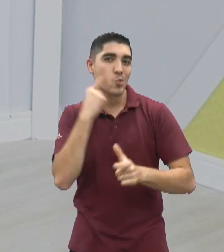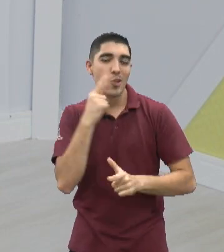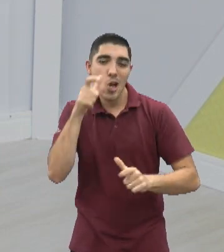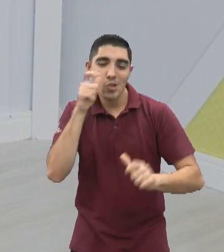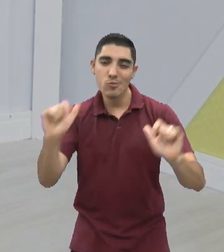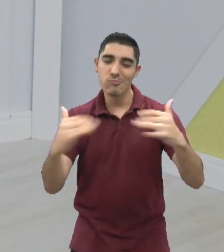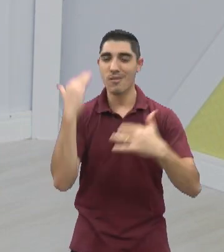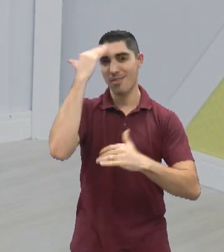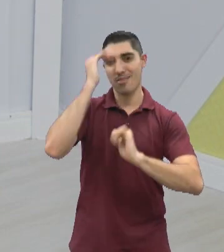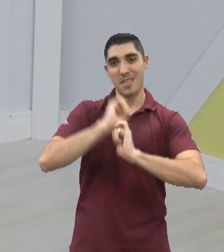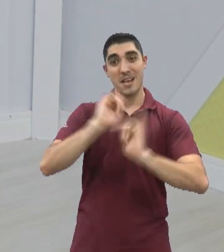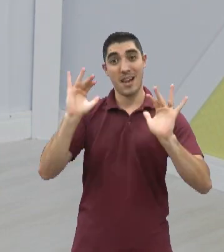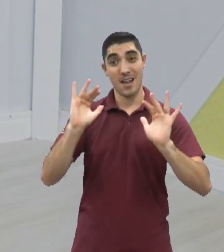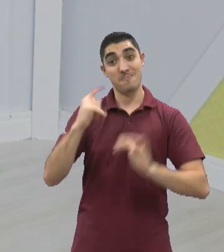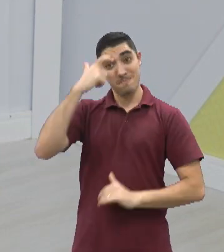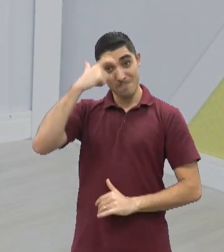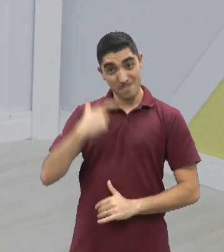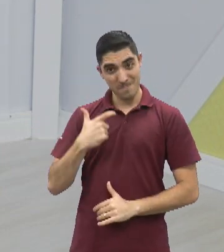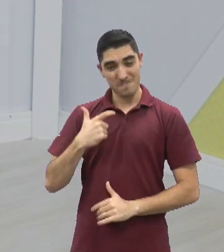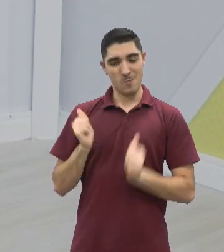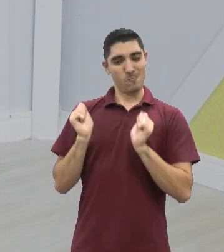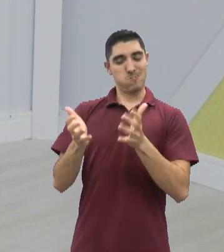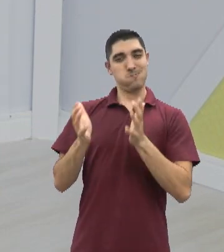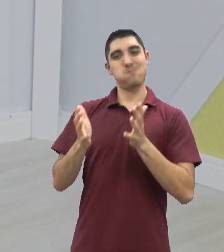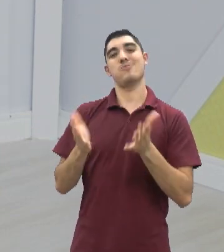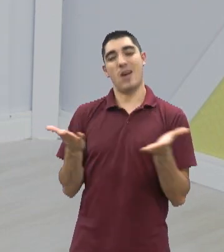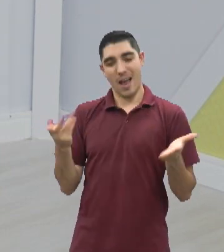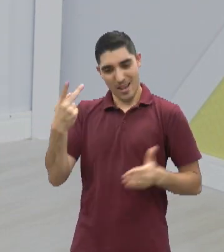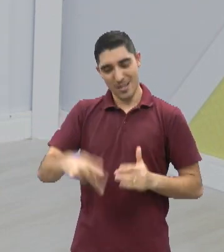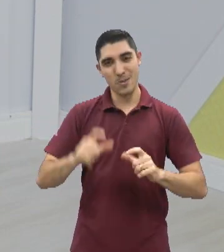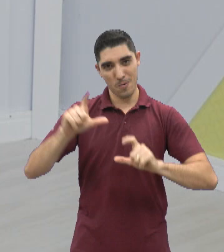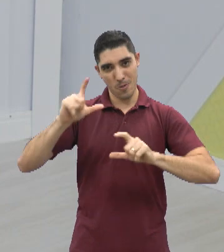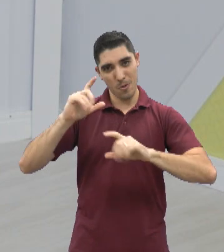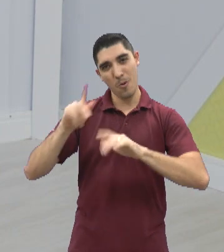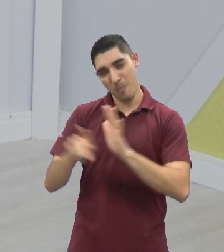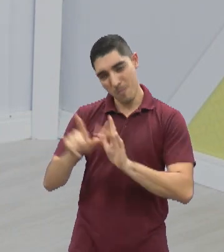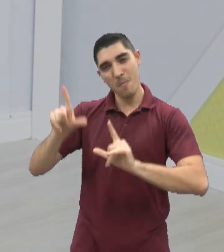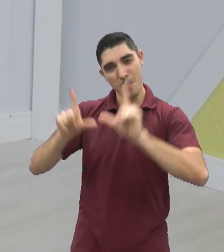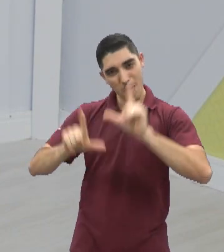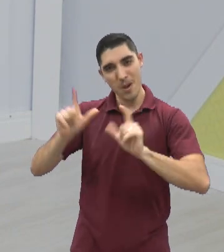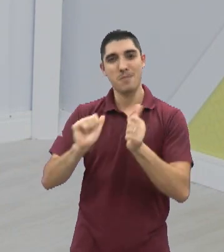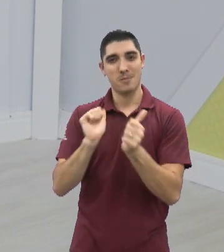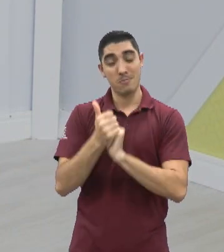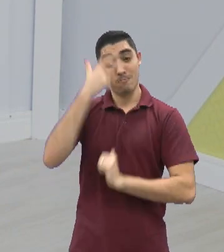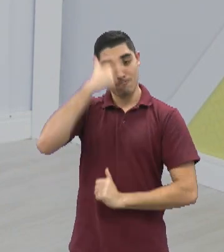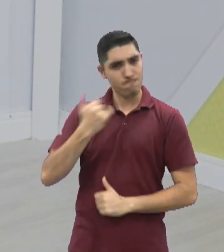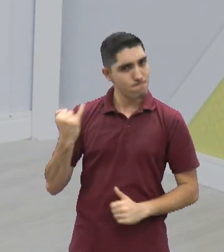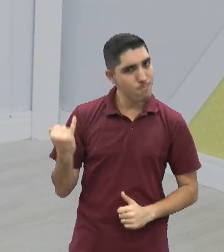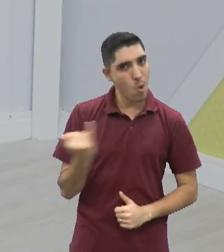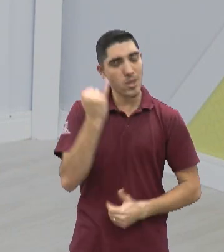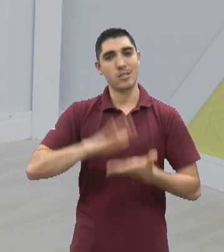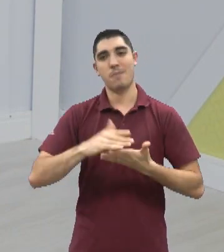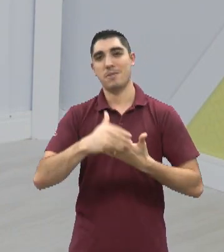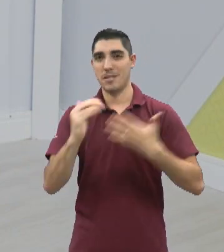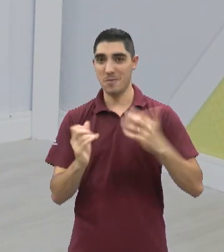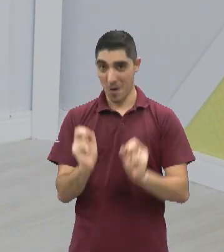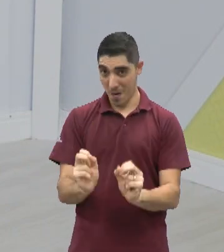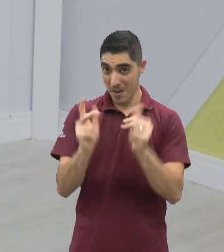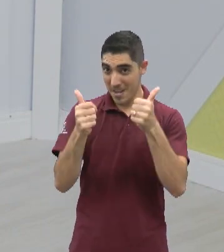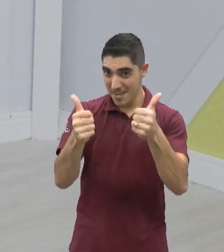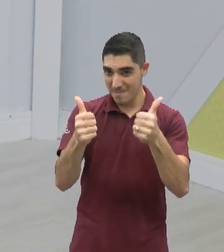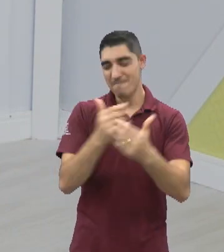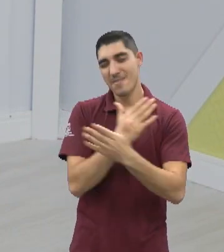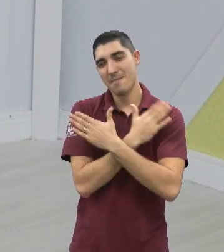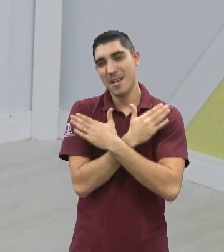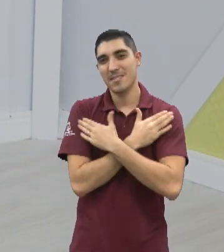TV Câmara. E o Luizão é o responsável pelo esporte aqui, faz o programa com a gente, peça fundamental do nosso programa, tá certo? E olha